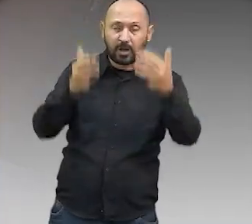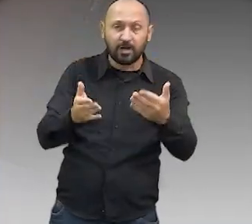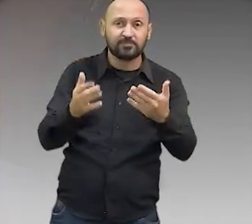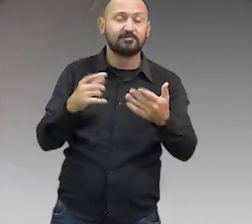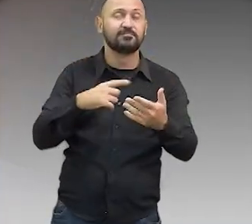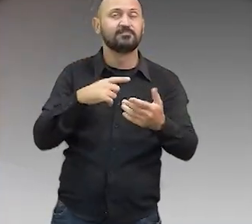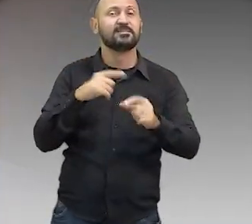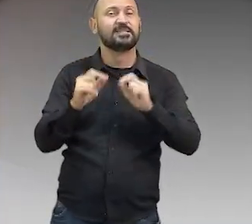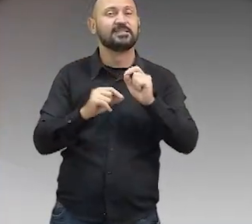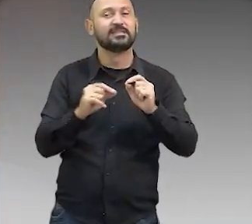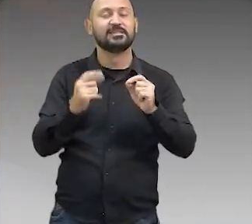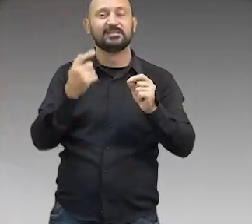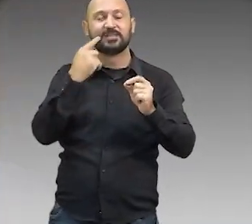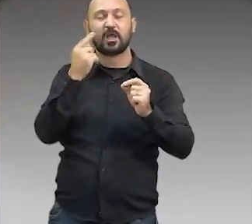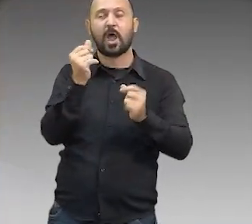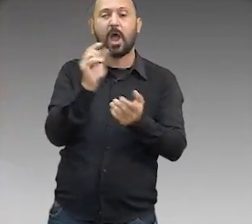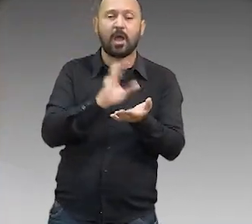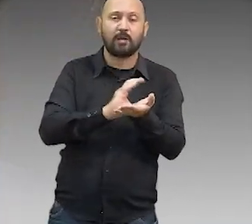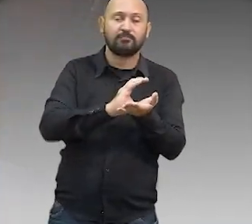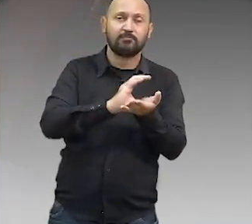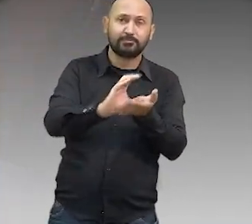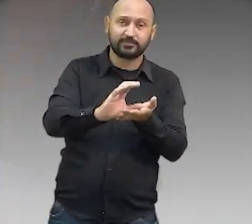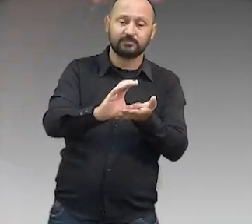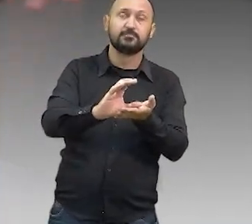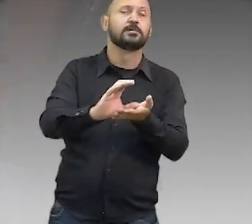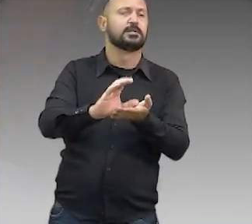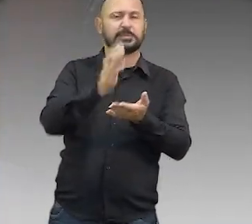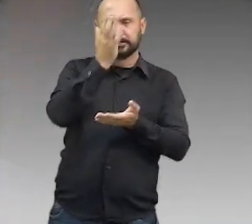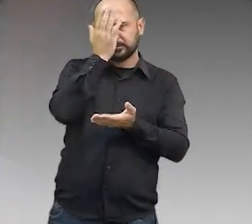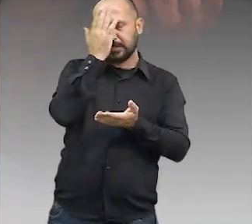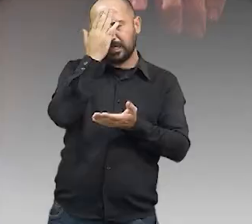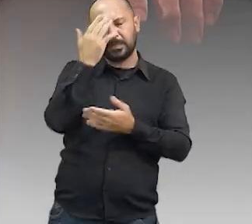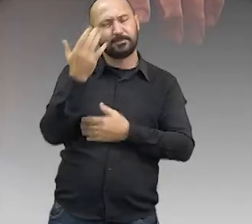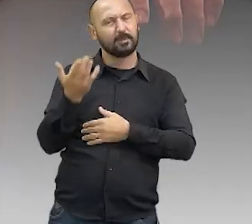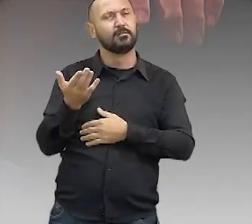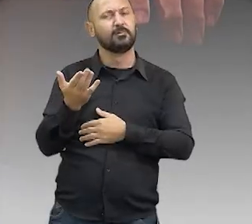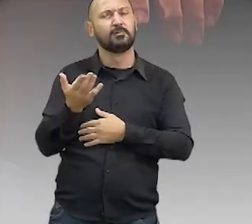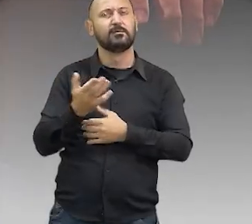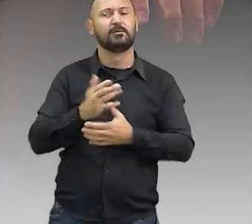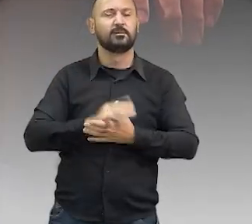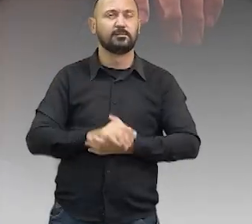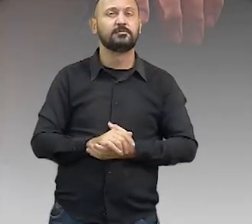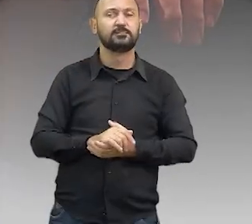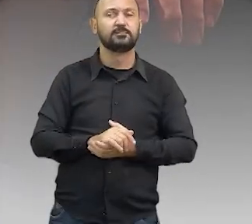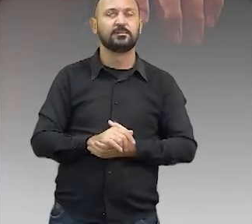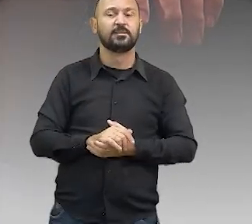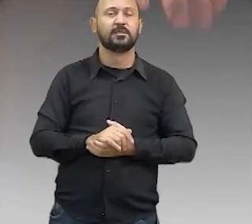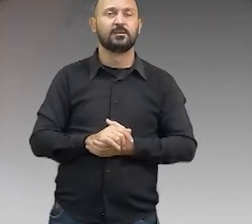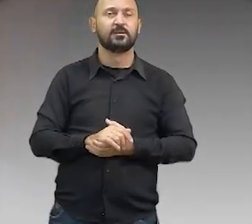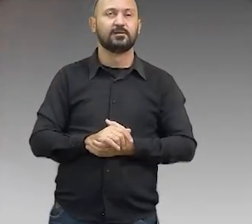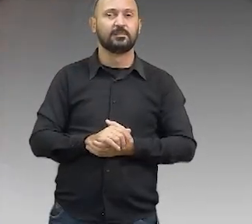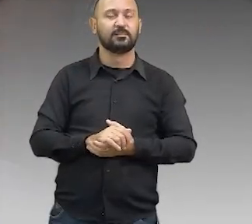que é o tamanho, o investimento monstruoso que estão fazendo,